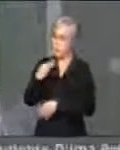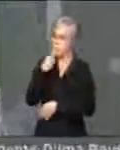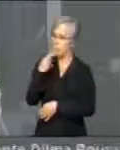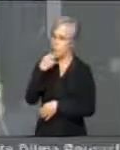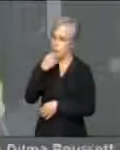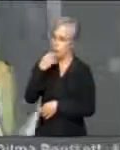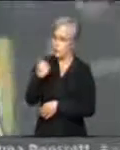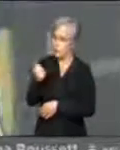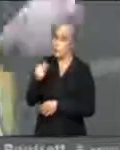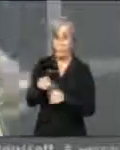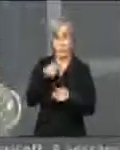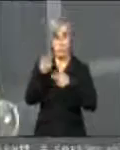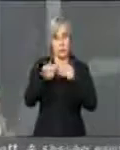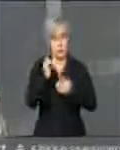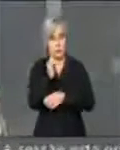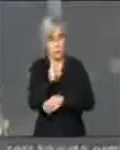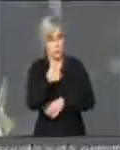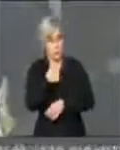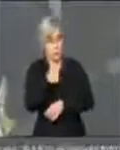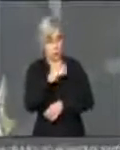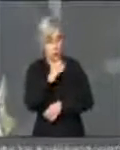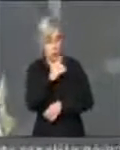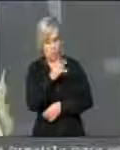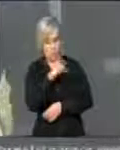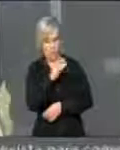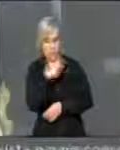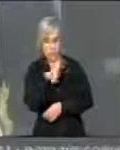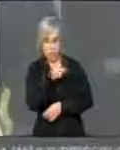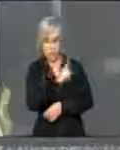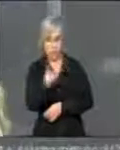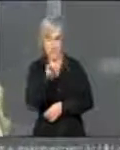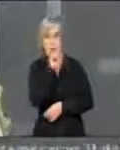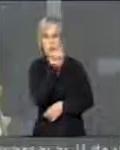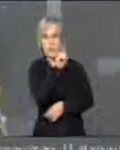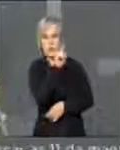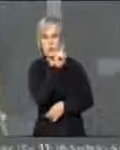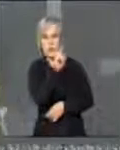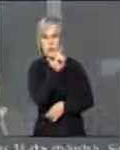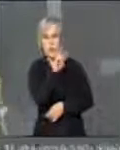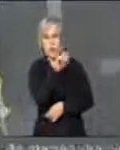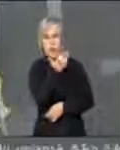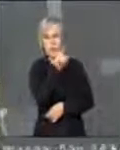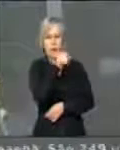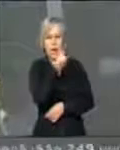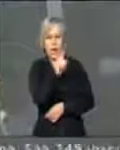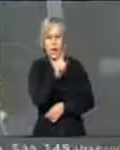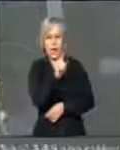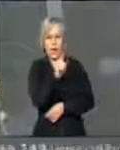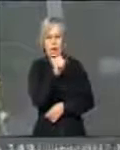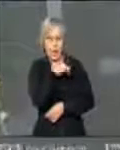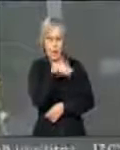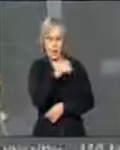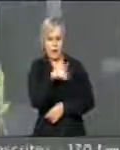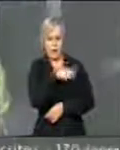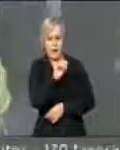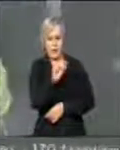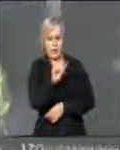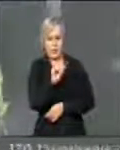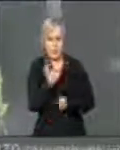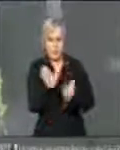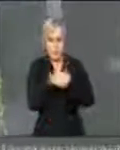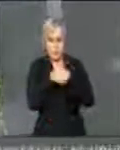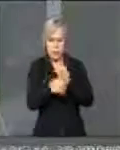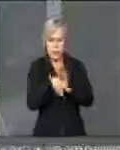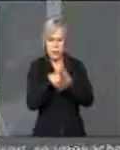lido pessoalmente. Eu dizia a ele que eu não sou covarde. Se ele é covarde de se esconder num hotel e ficar fazendo às escuras o que ele faz, aqui eu